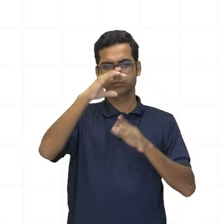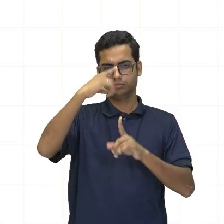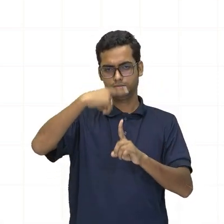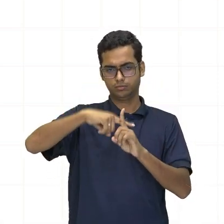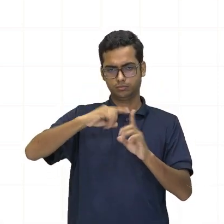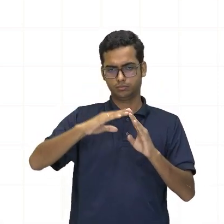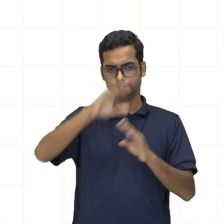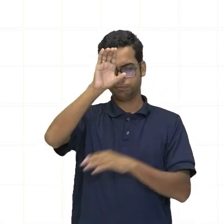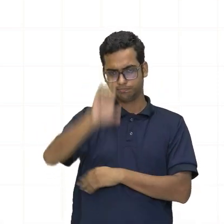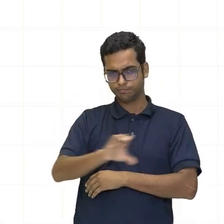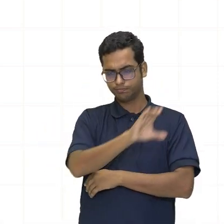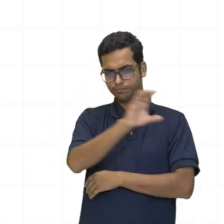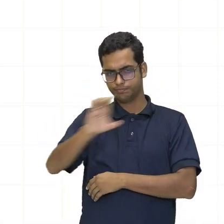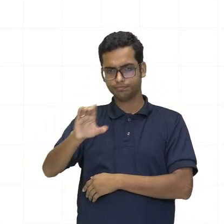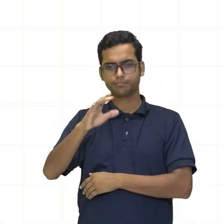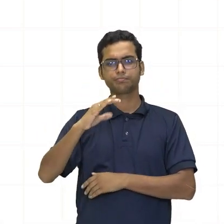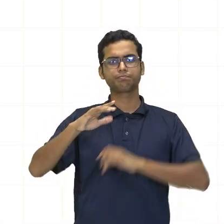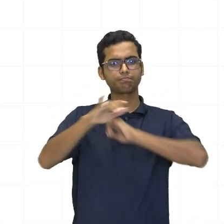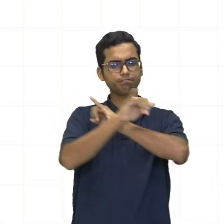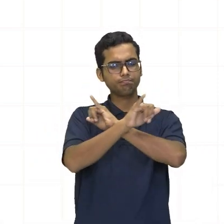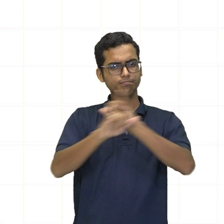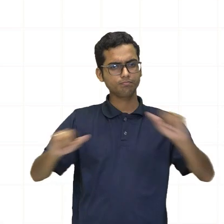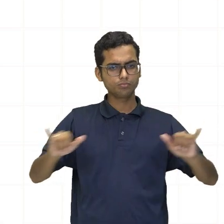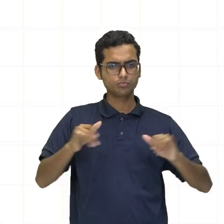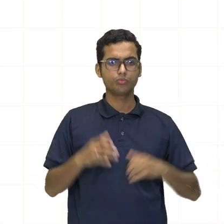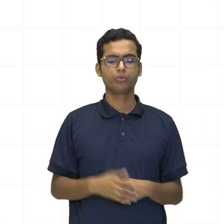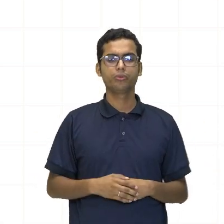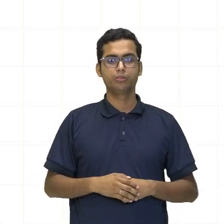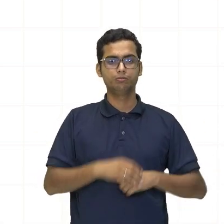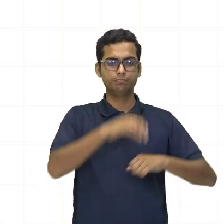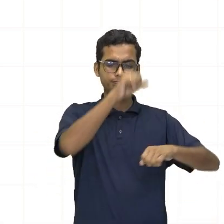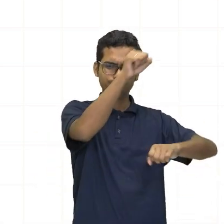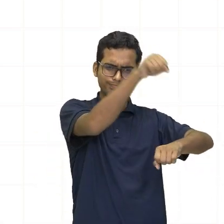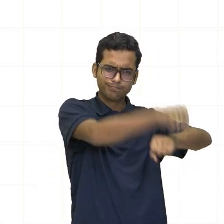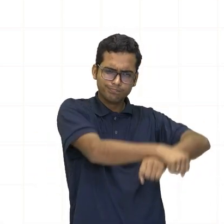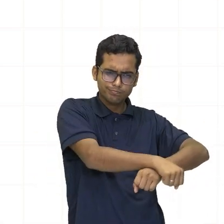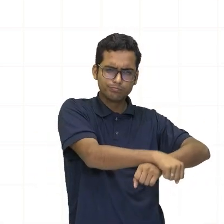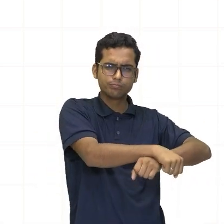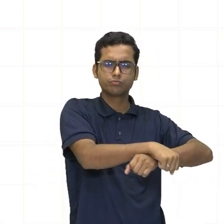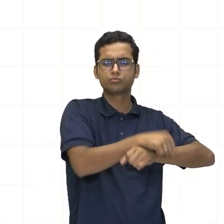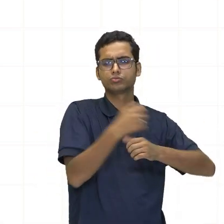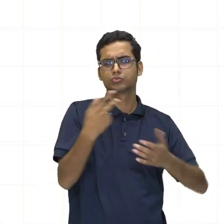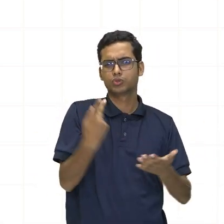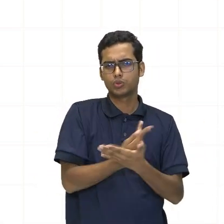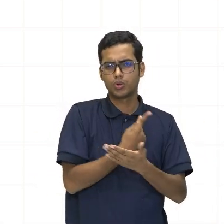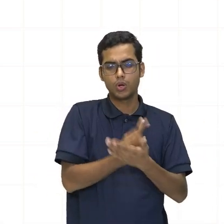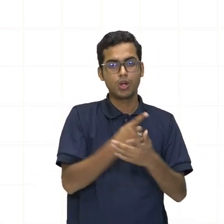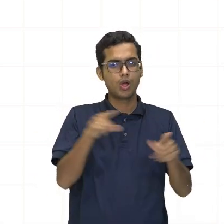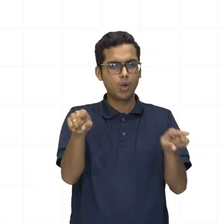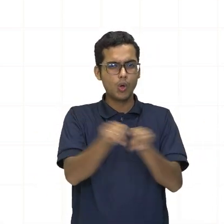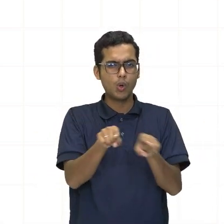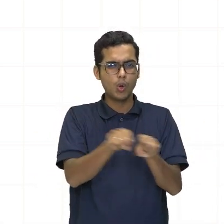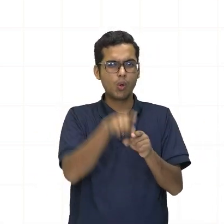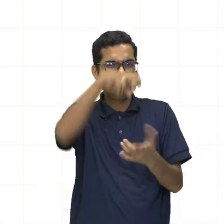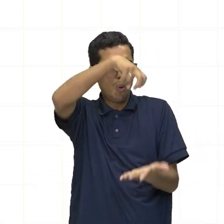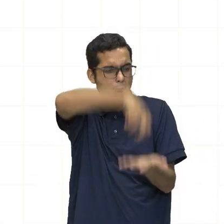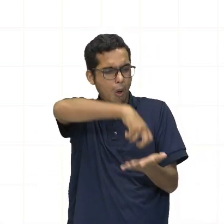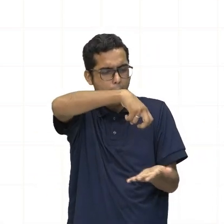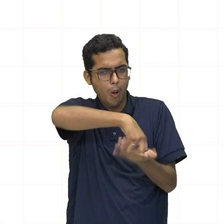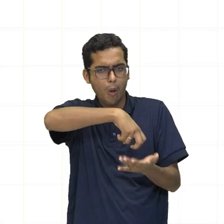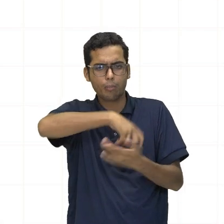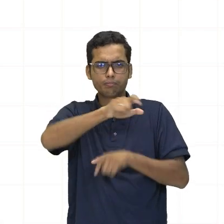elas condenavam a escravização injusta e os maus tratos aos nativos